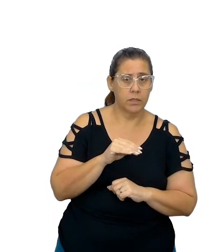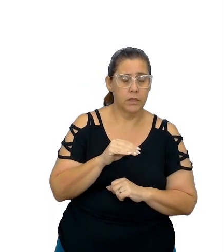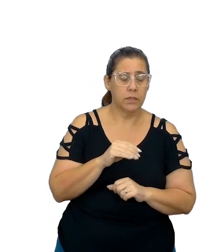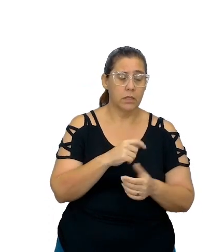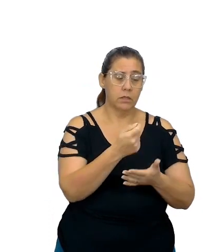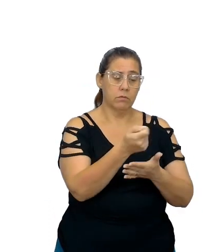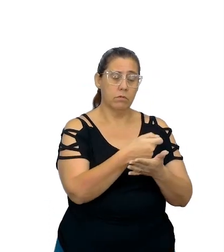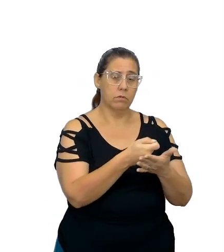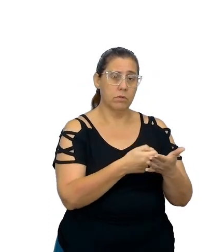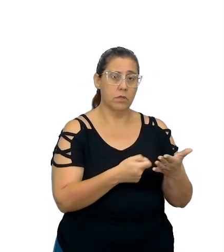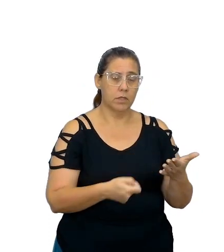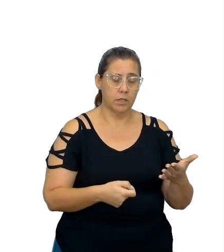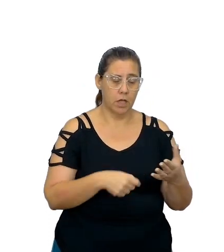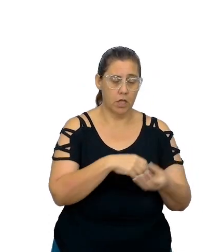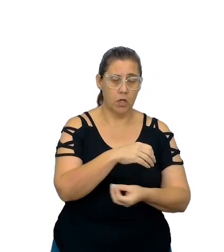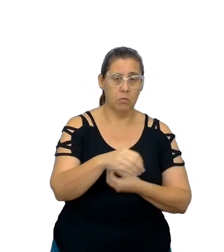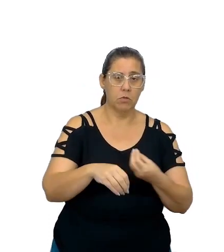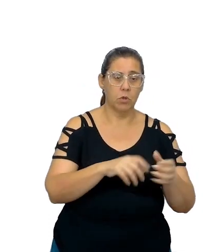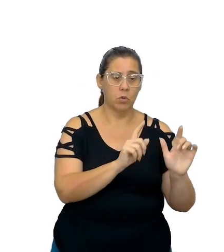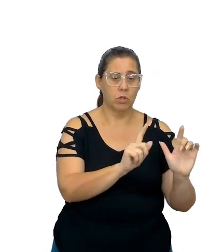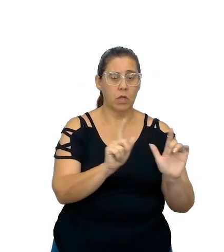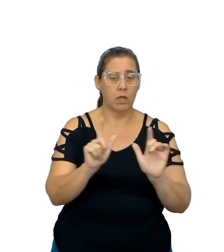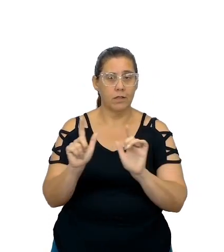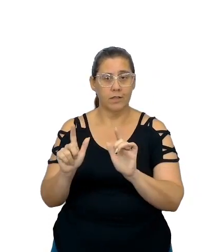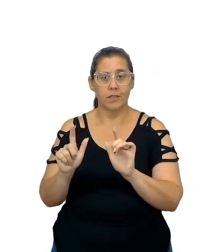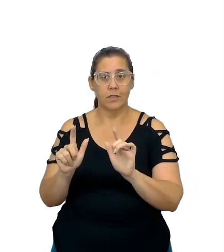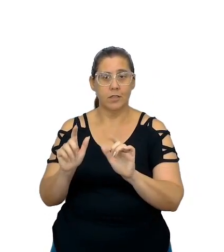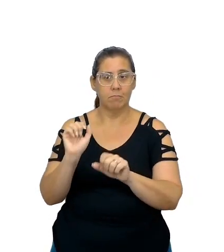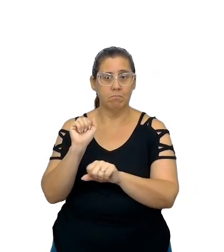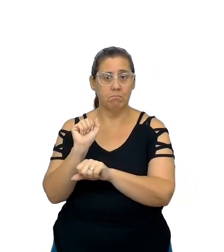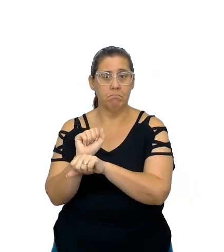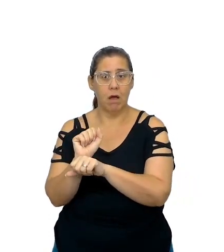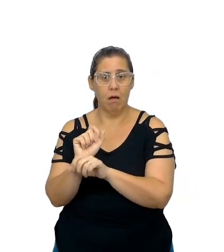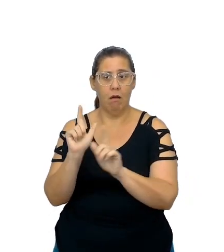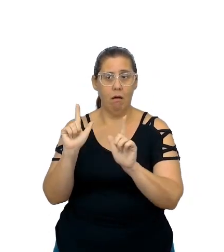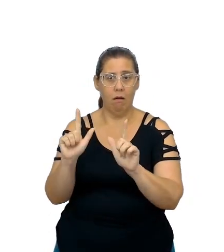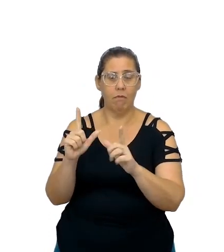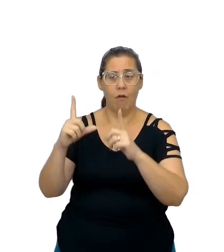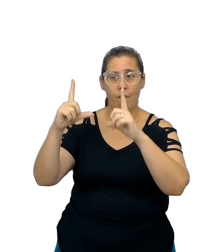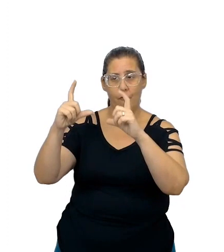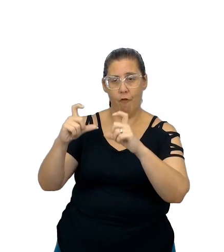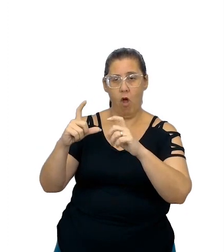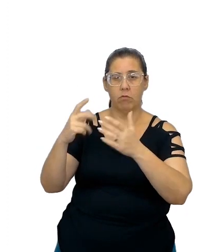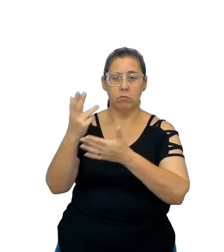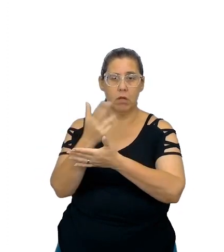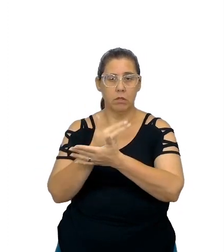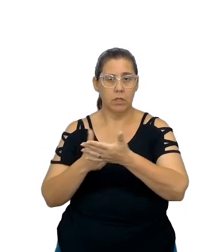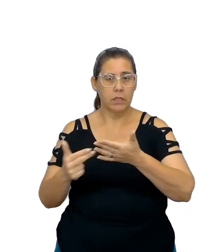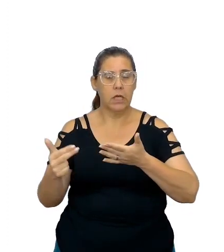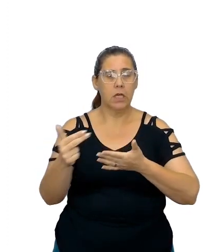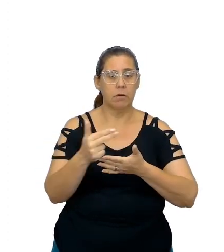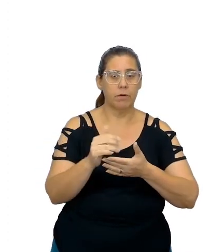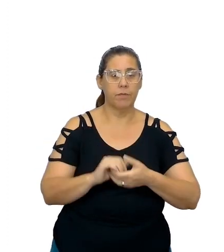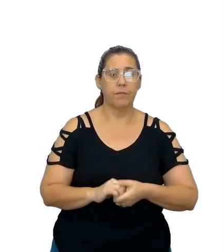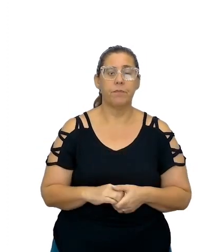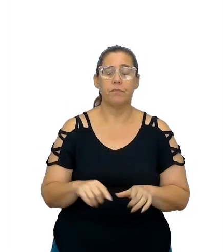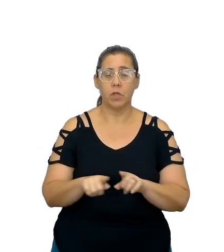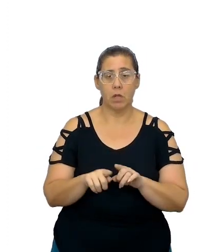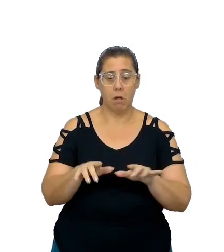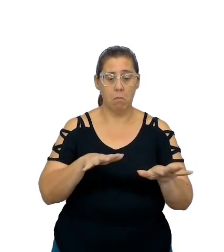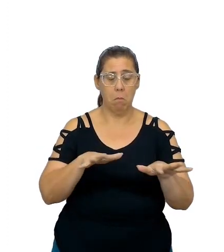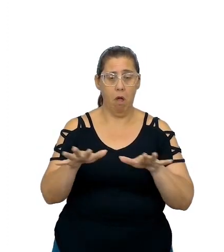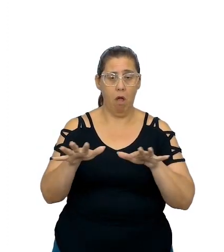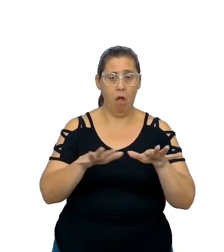escritas que se misturam com imagens estáticas, e aí nós estamos falando de fotos, ilustrações, gráficos, infográficos, e em